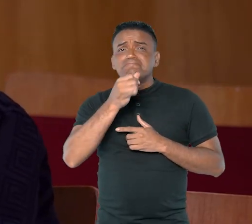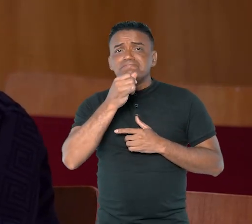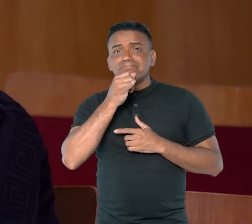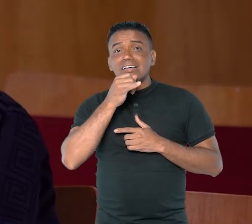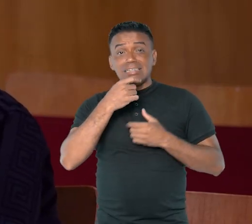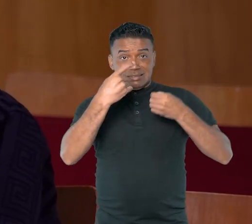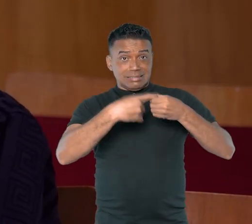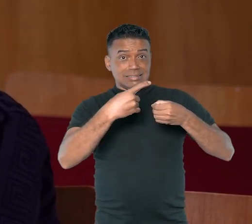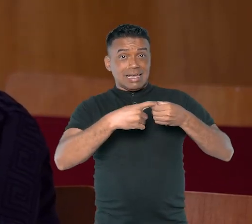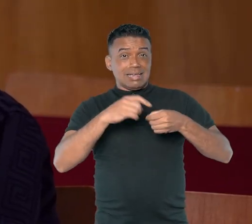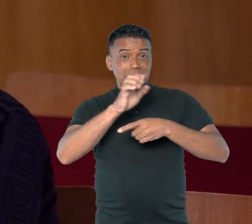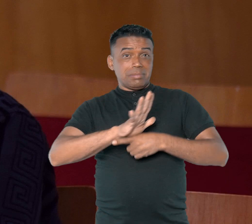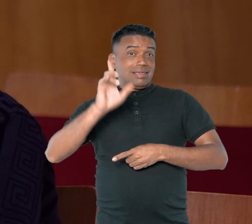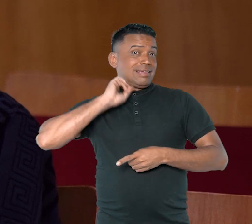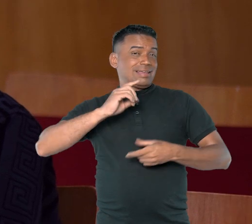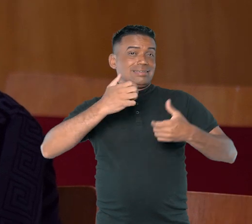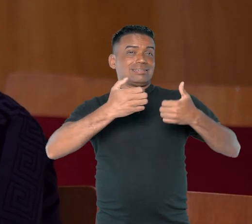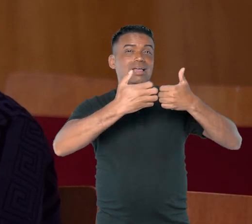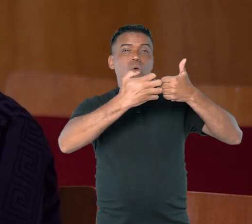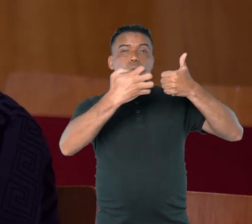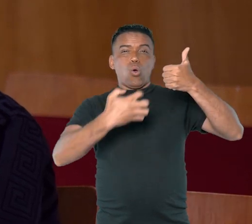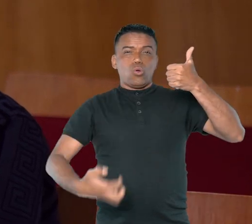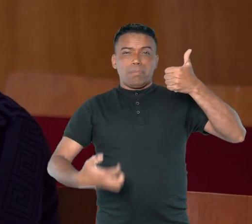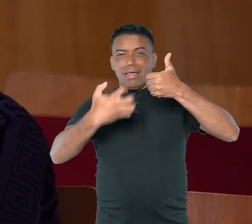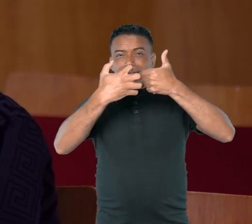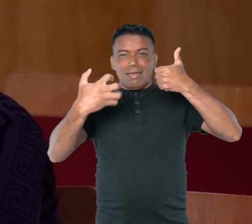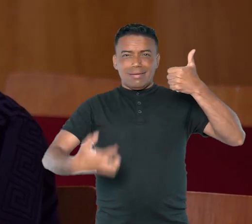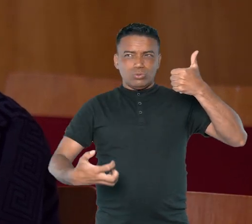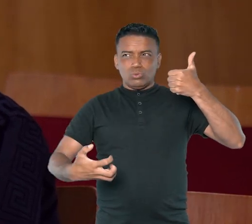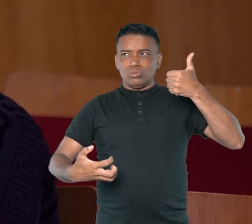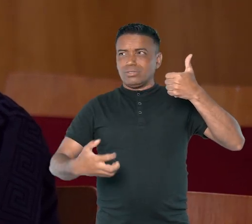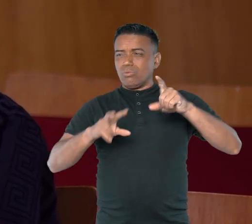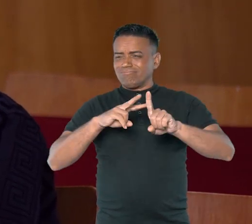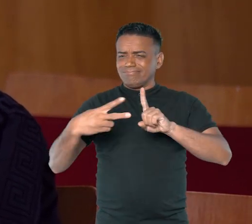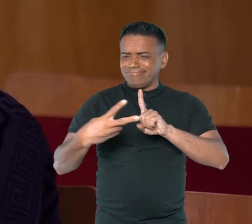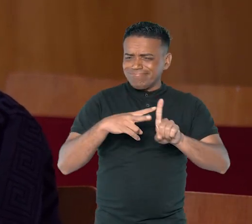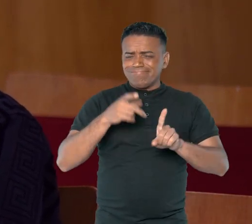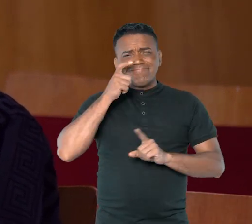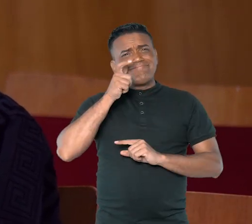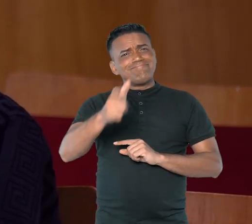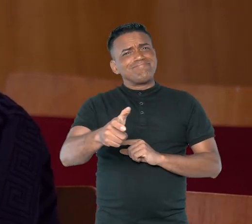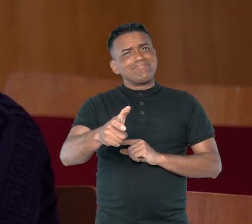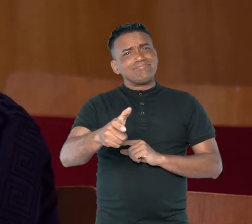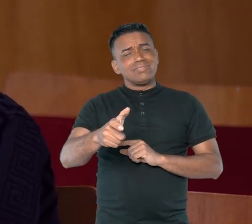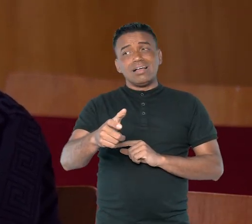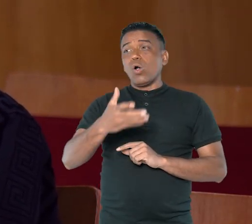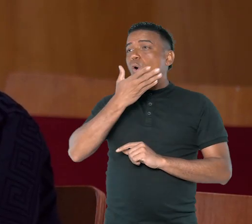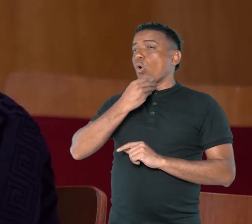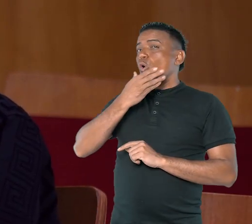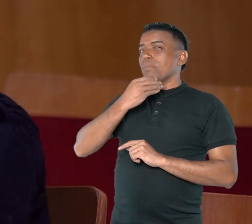Ouro Preto, que dialoga com uma visão muito interessante do